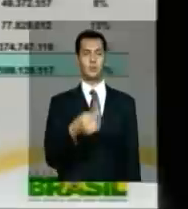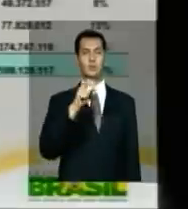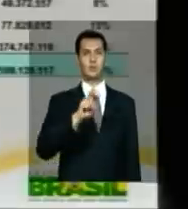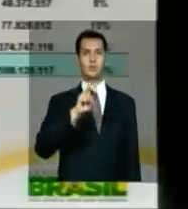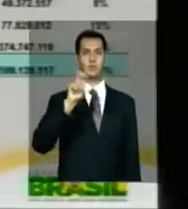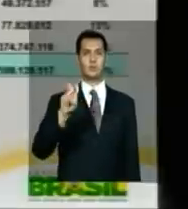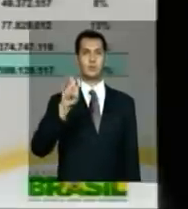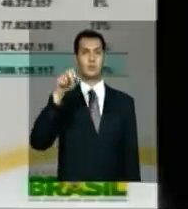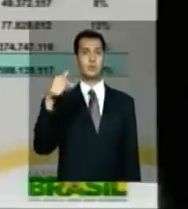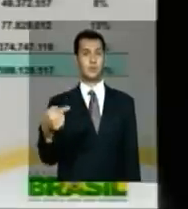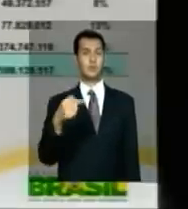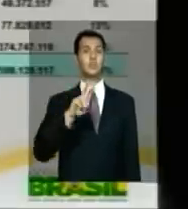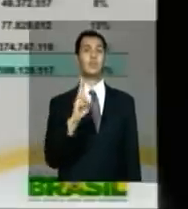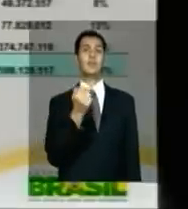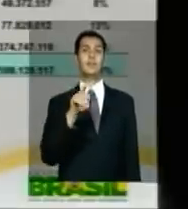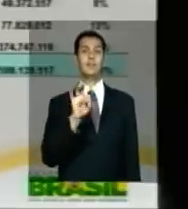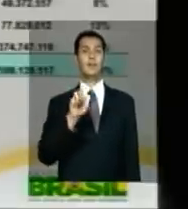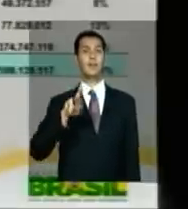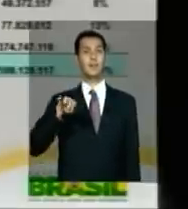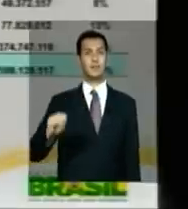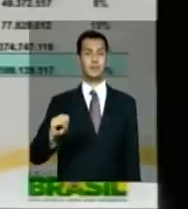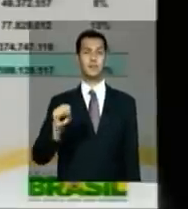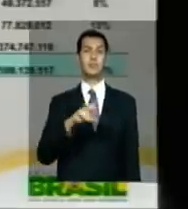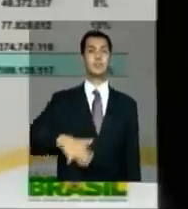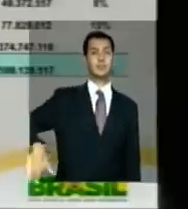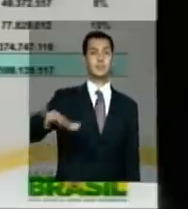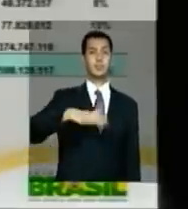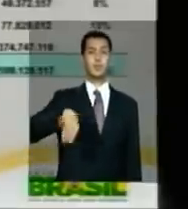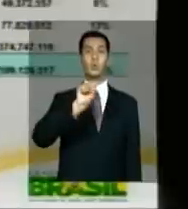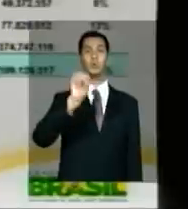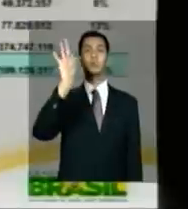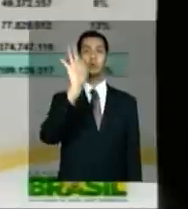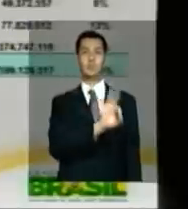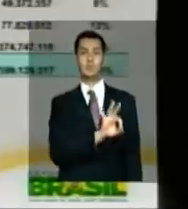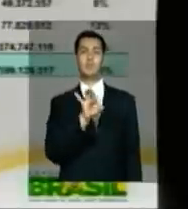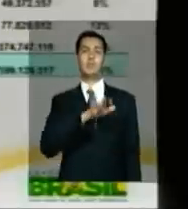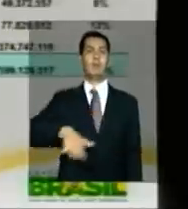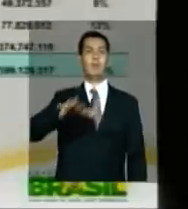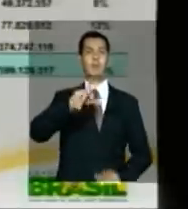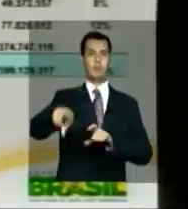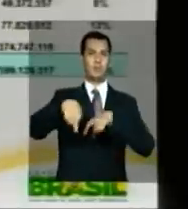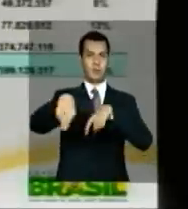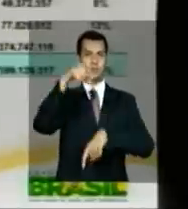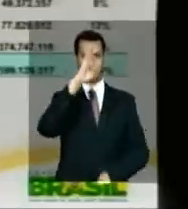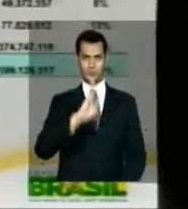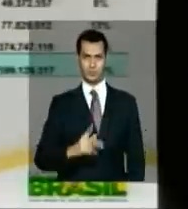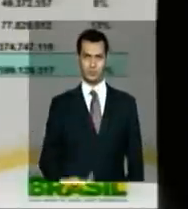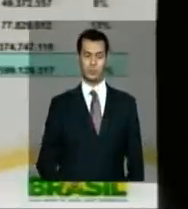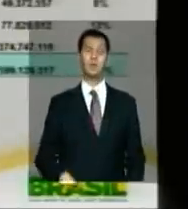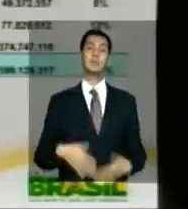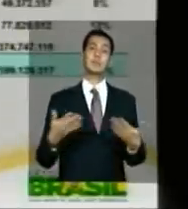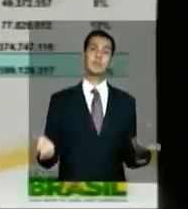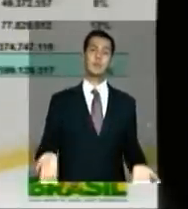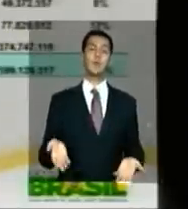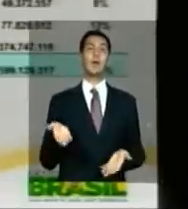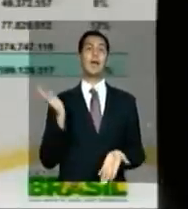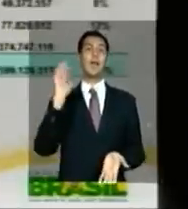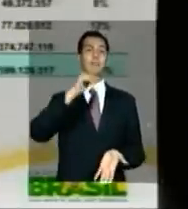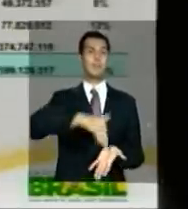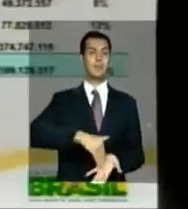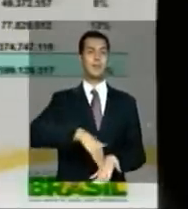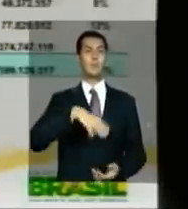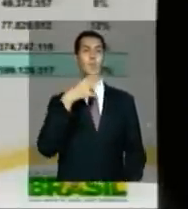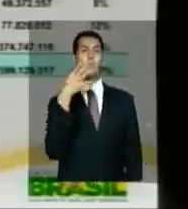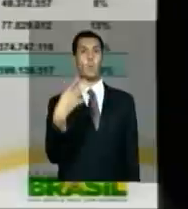32.557 ha ocupando 88% da área agrícola do país portanto até quatro módulos